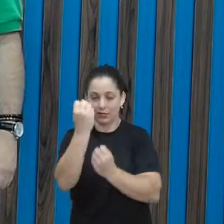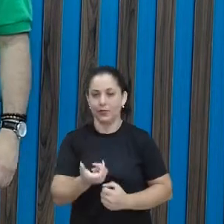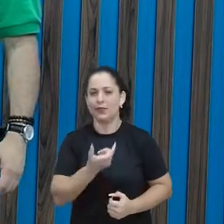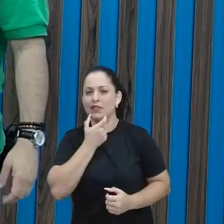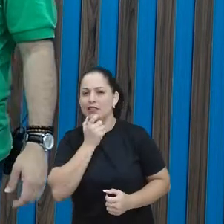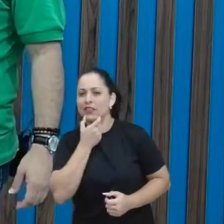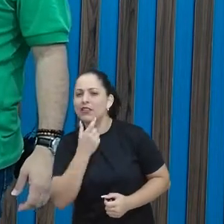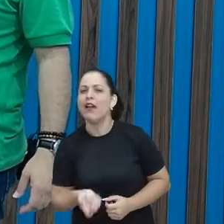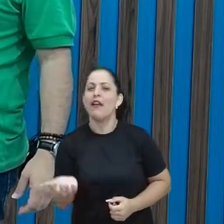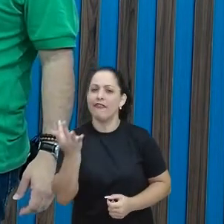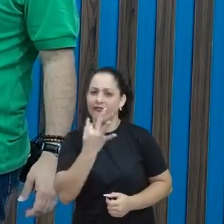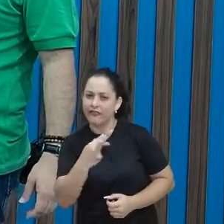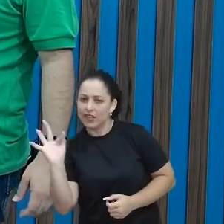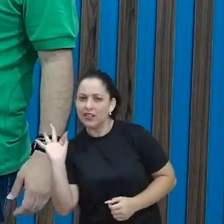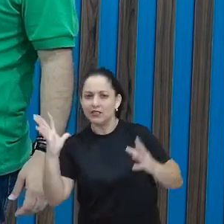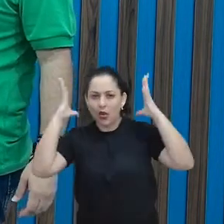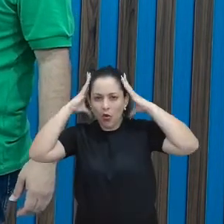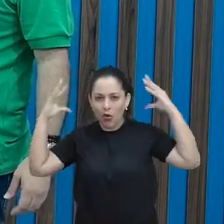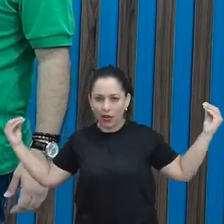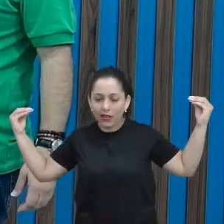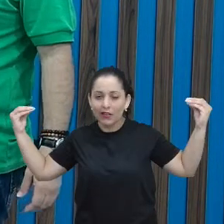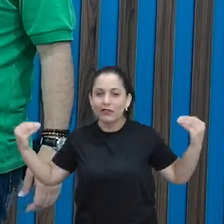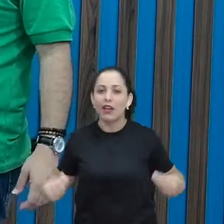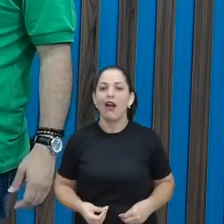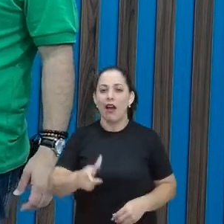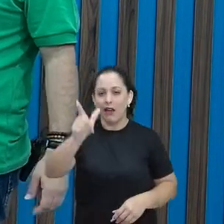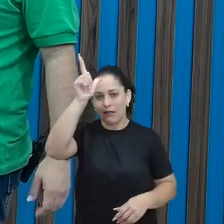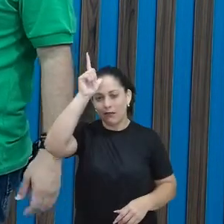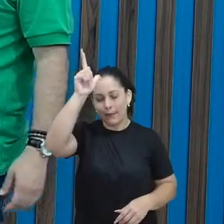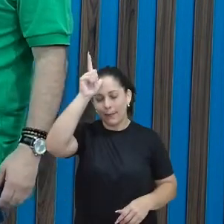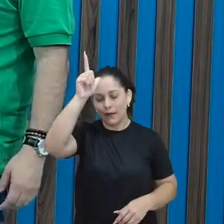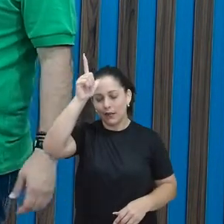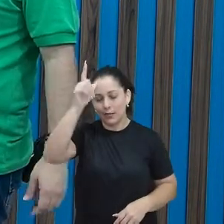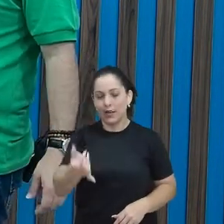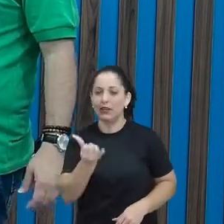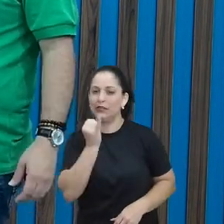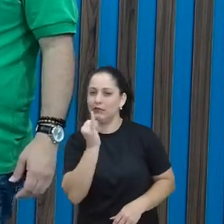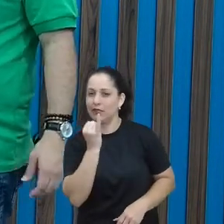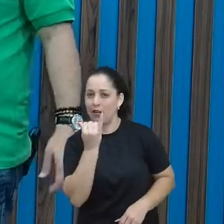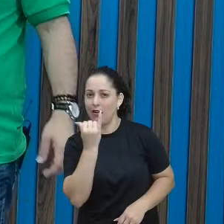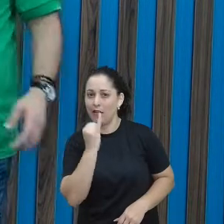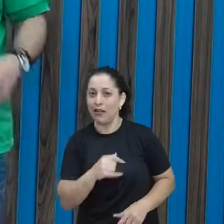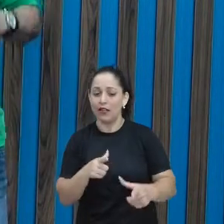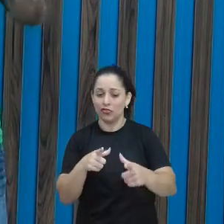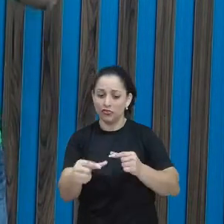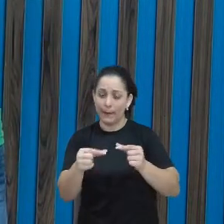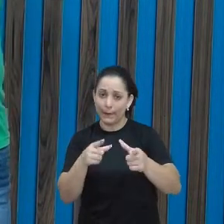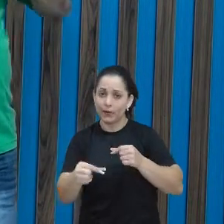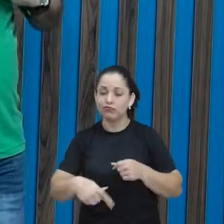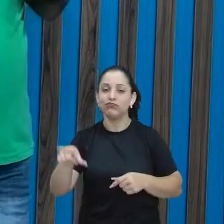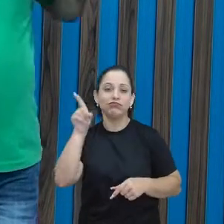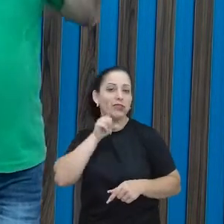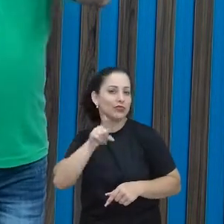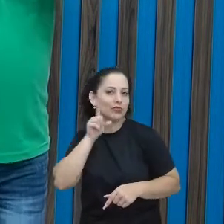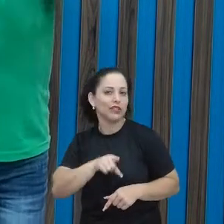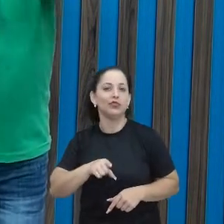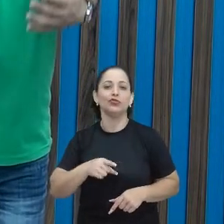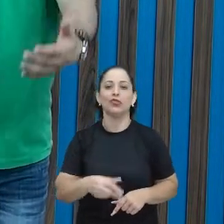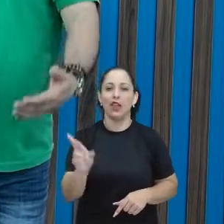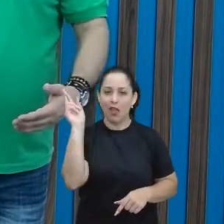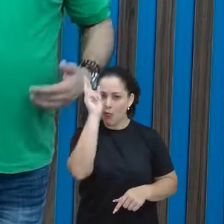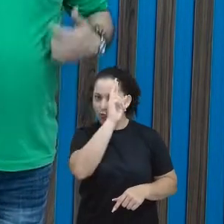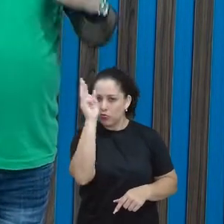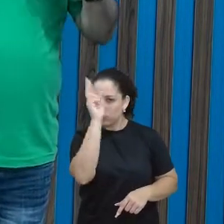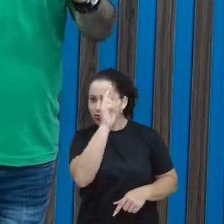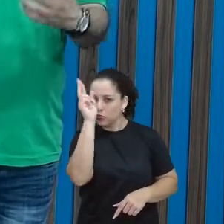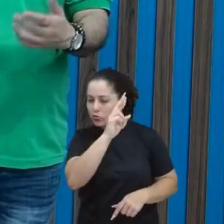Inglaterra, França, Holanda, Bélgica, Alemanha, Itália, Japão, Estados Unidos e Rússia, eles começaram a